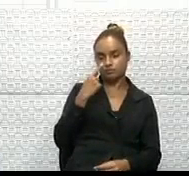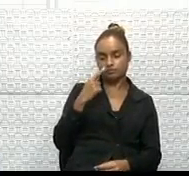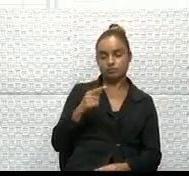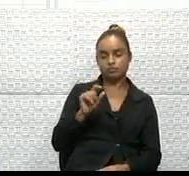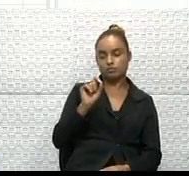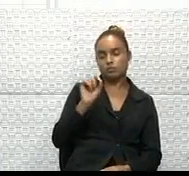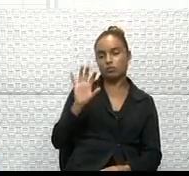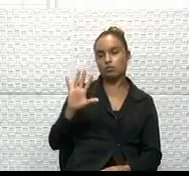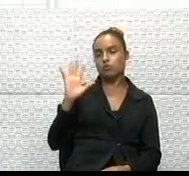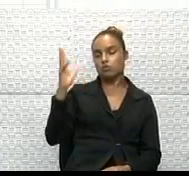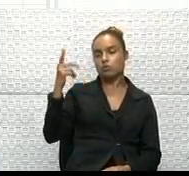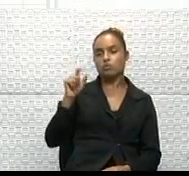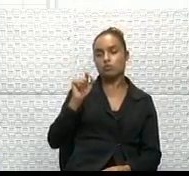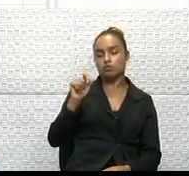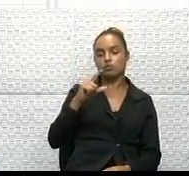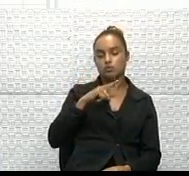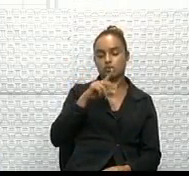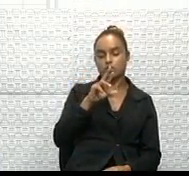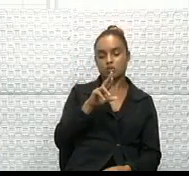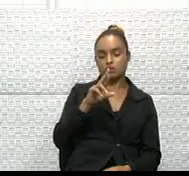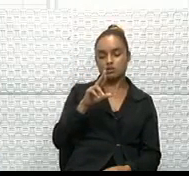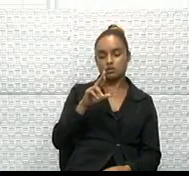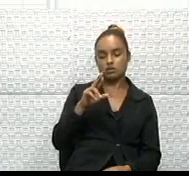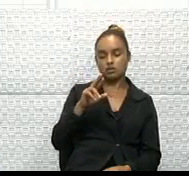No caso, temos R ao quadrado igual a